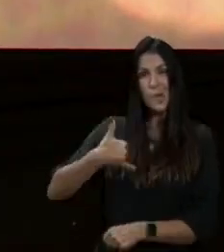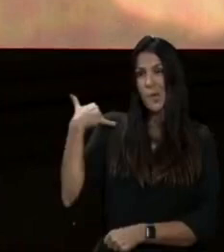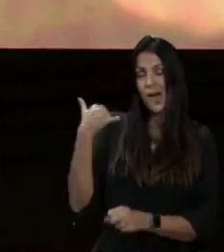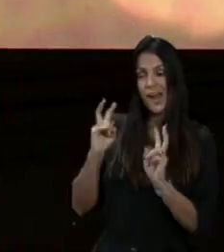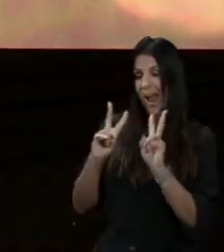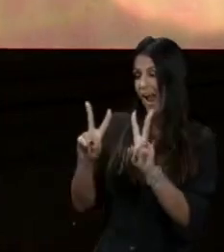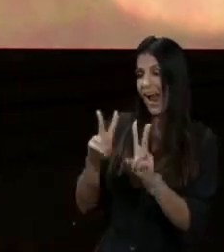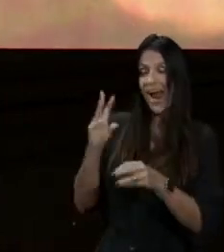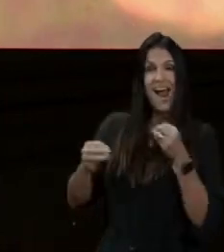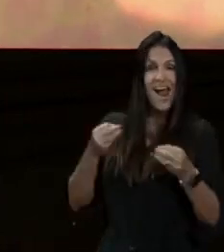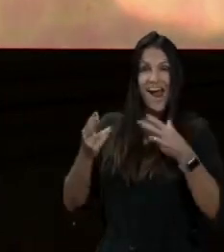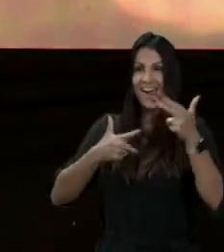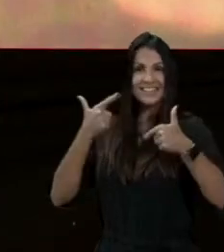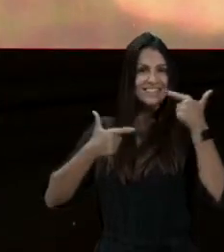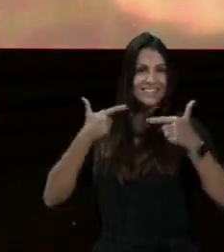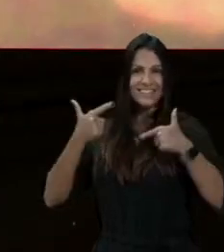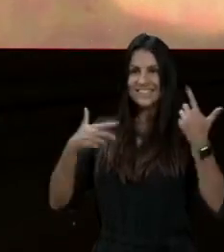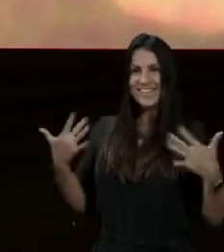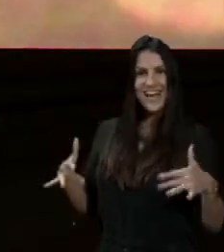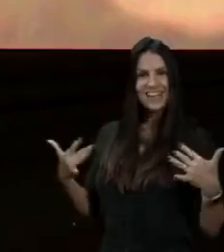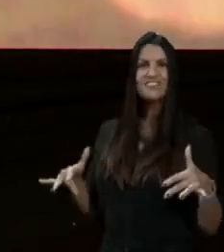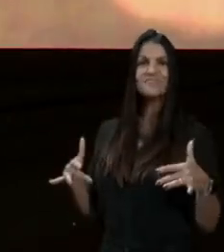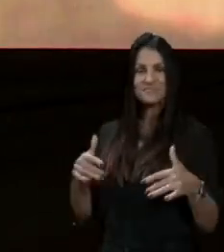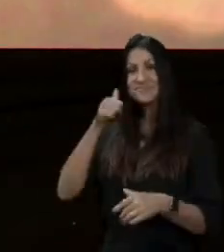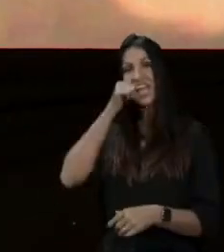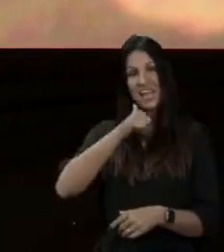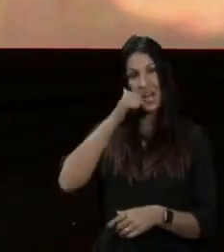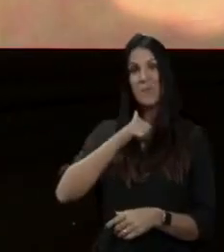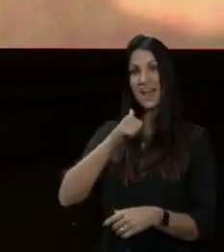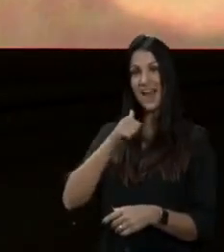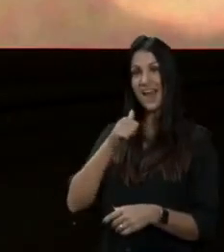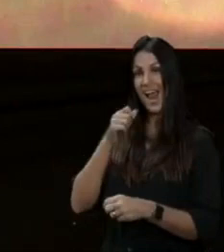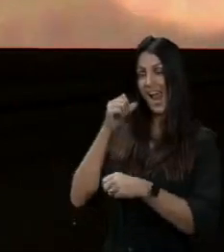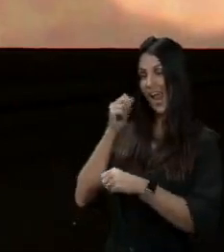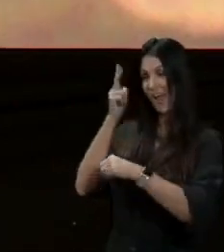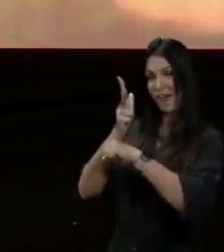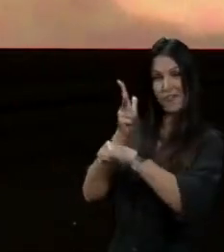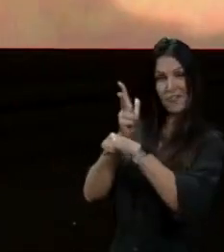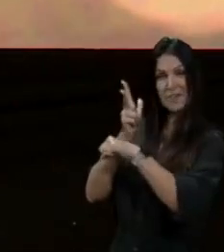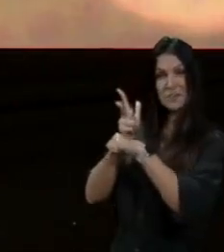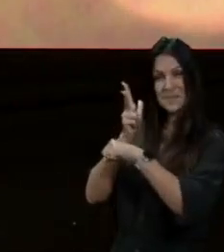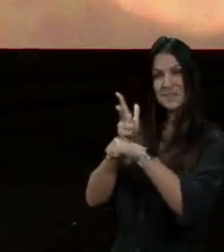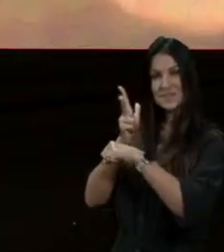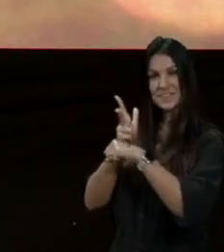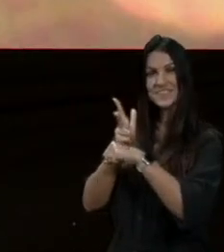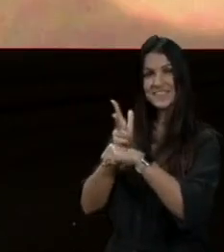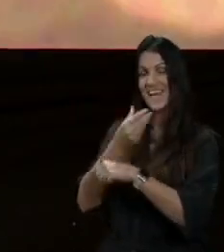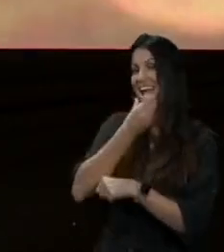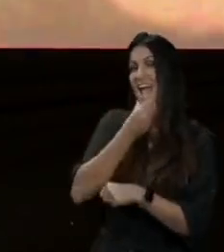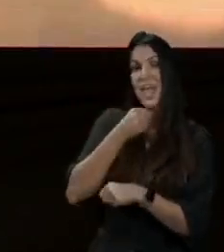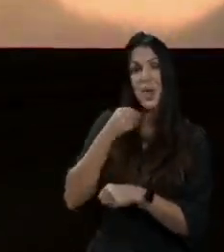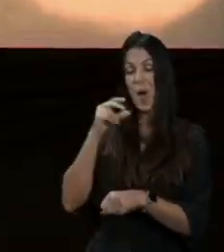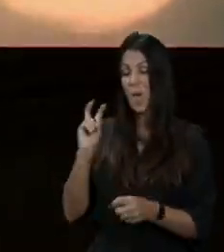secreta secreta é olha e ela filmando que eu acho que ela não tem celular e olha que eu vou viu Paulinho